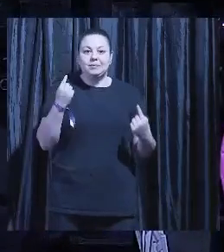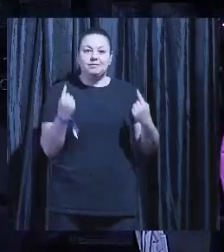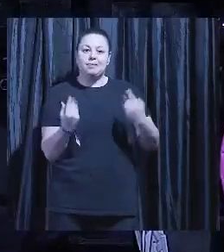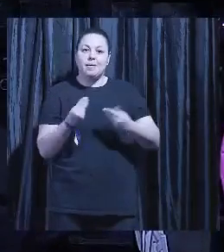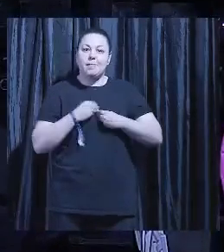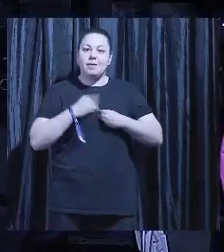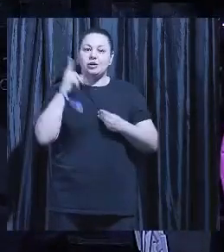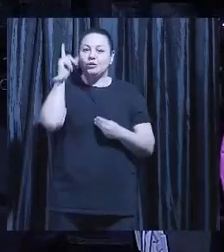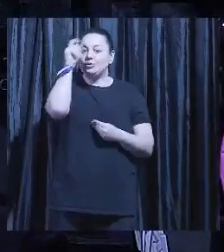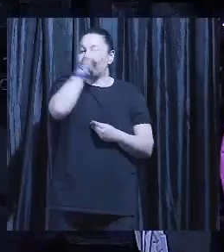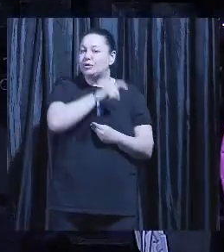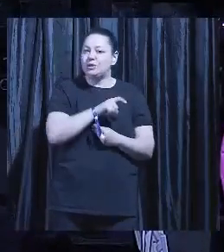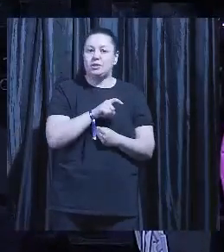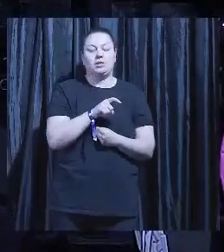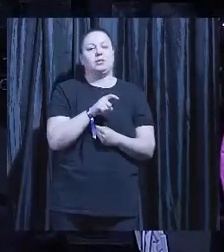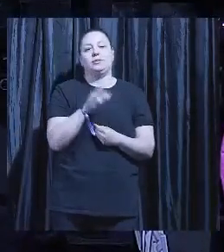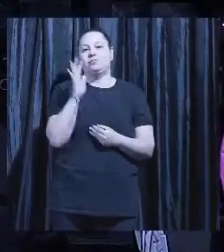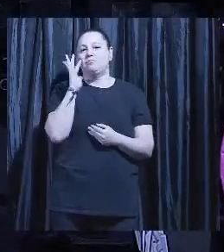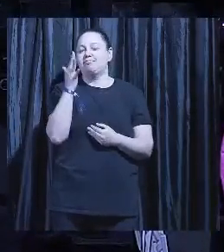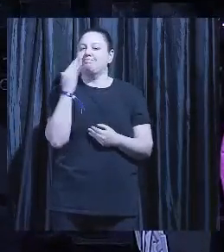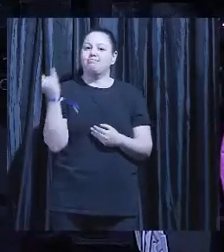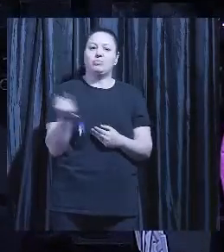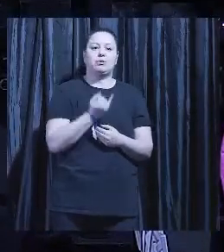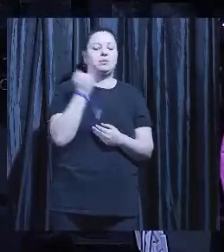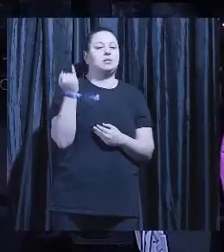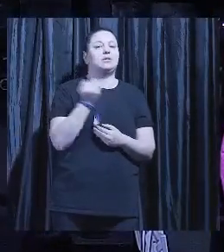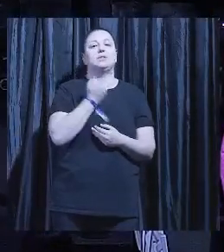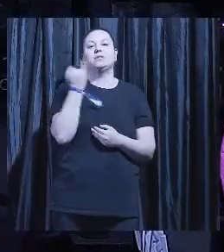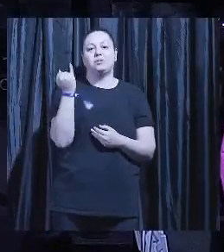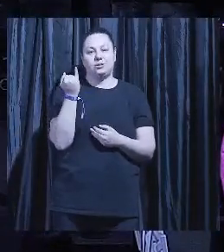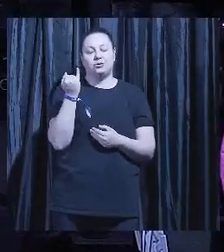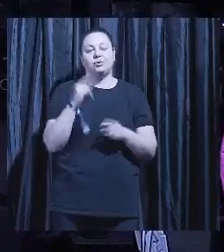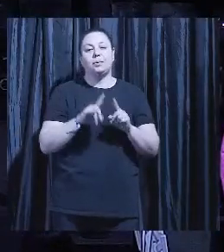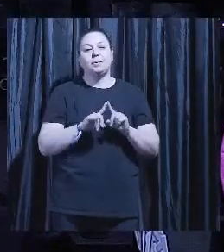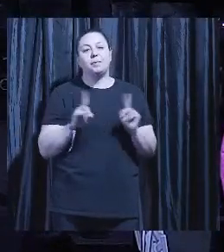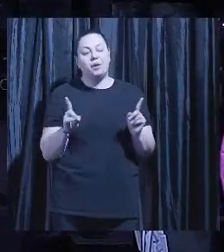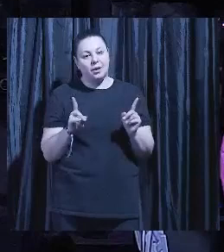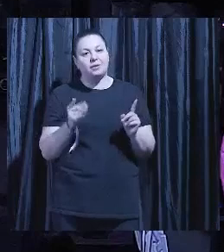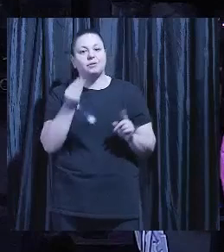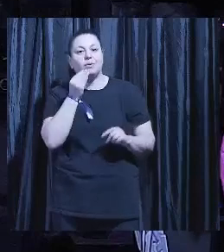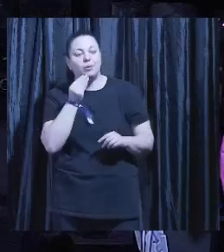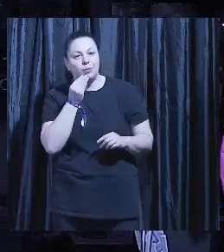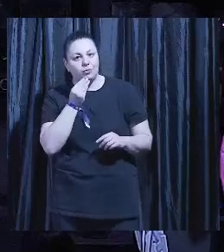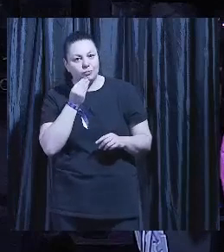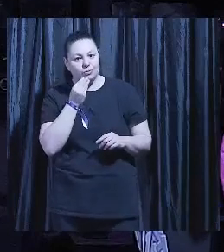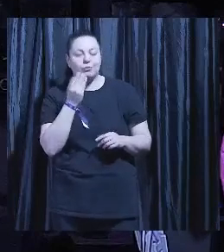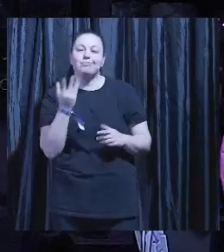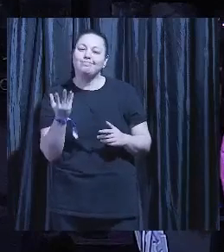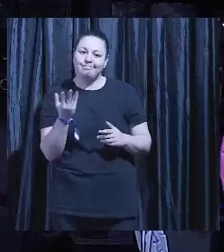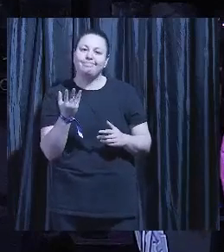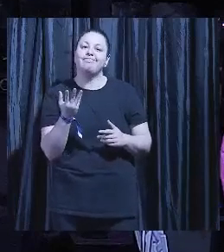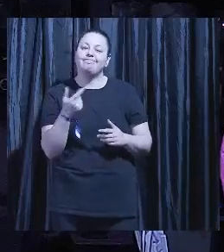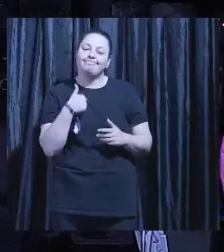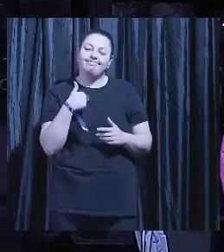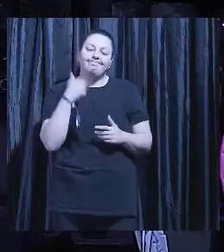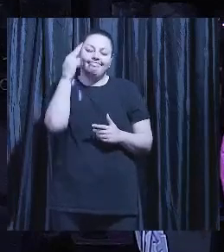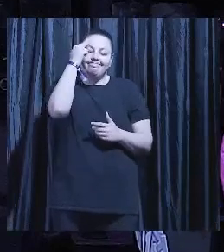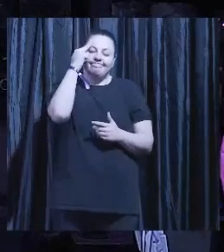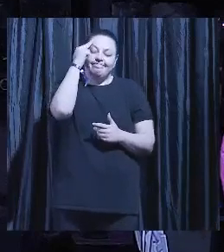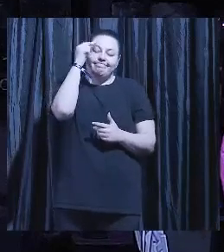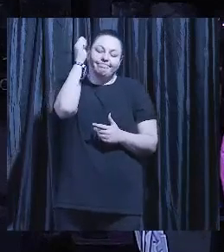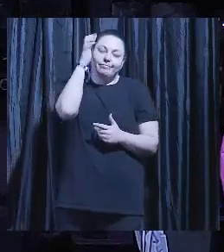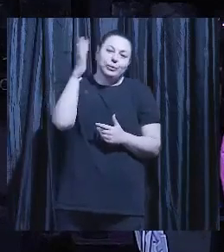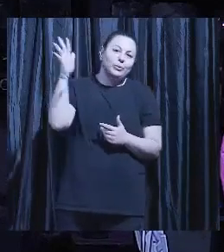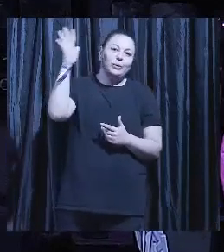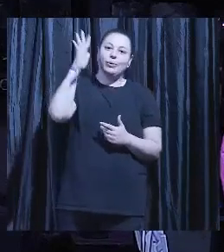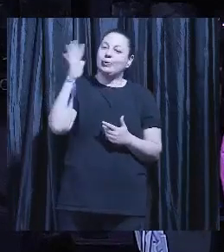difícil. Era uma decisão importante para tomar. Mas, obviamente, né, que eu, sonhadora, como